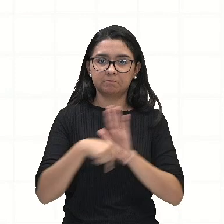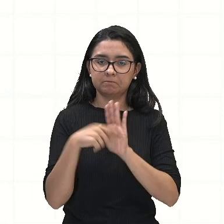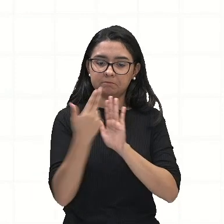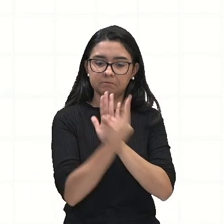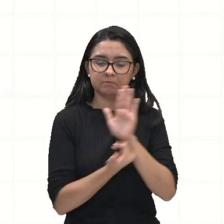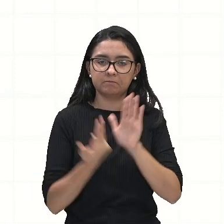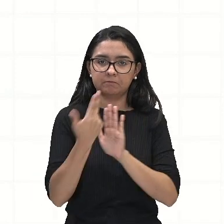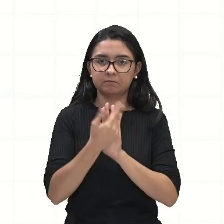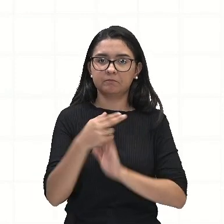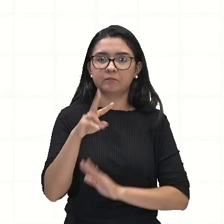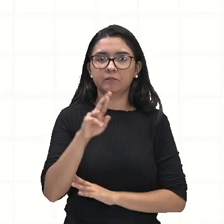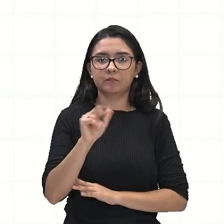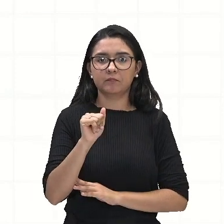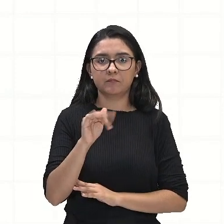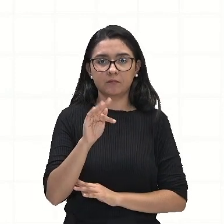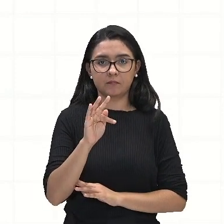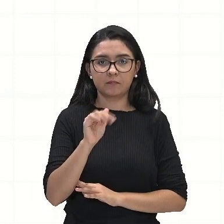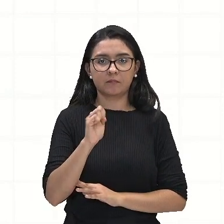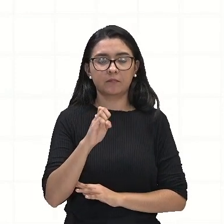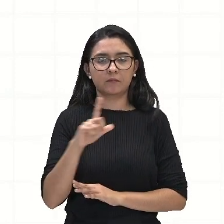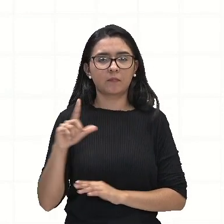representa ali a reunião de várias